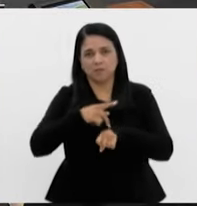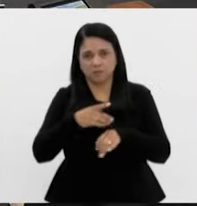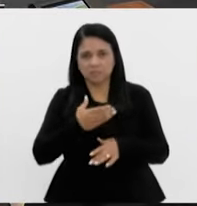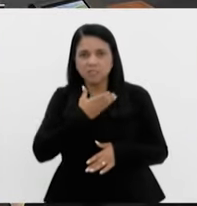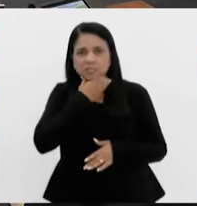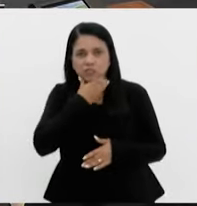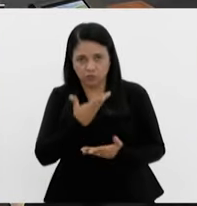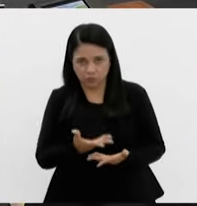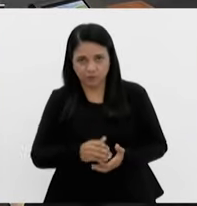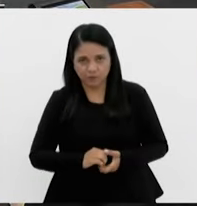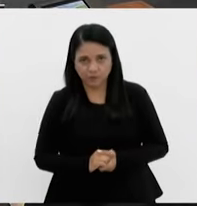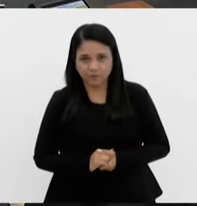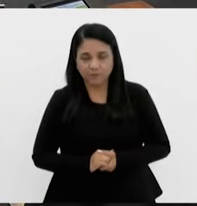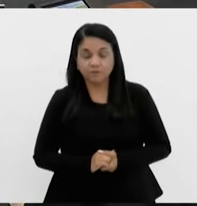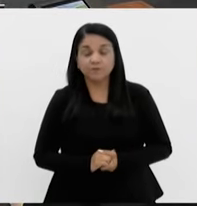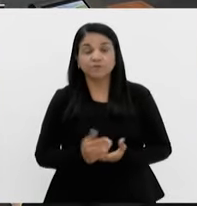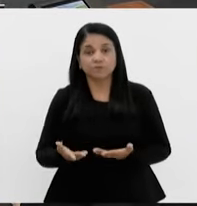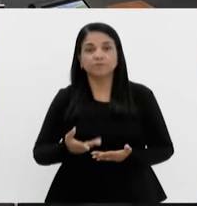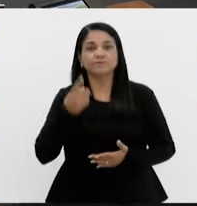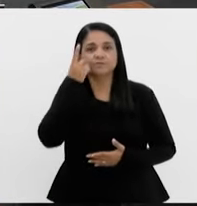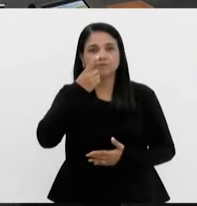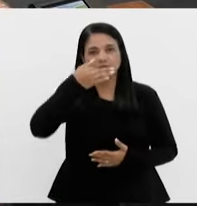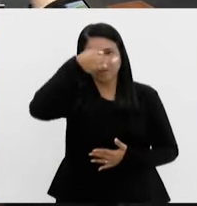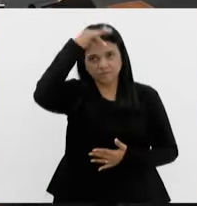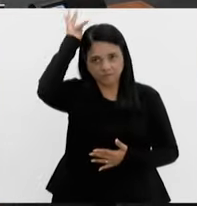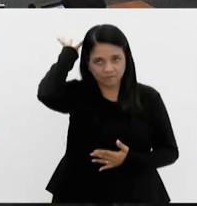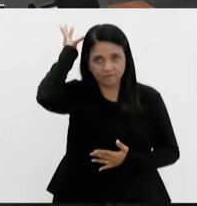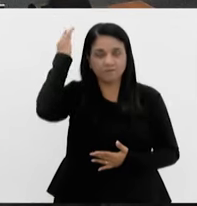obgado nos FR Pacheco